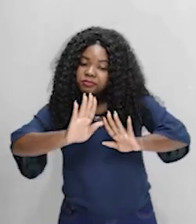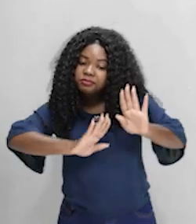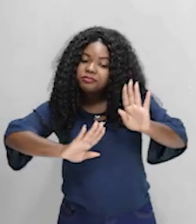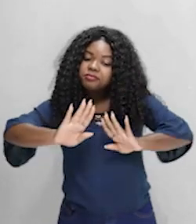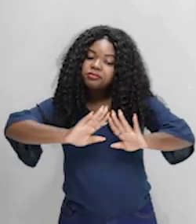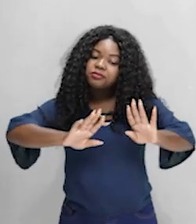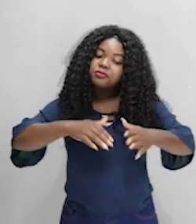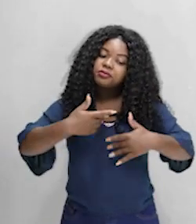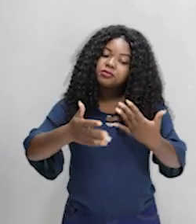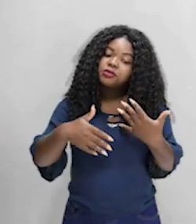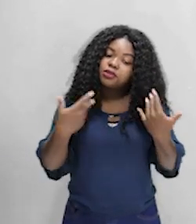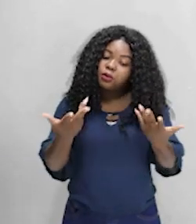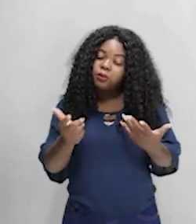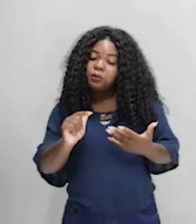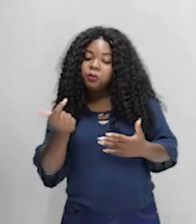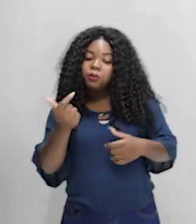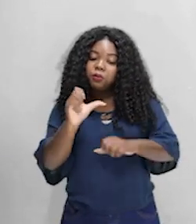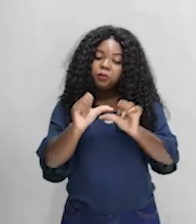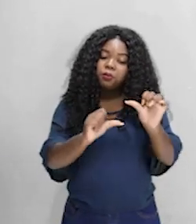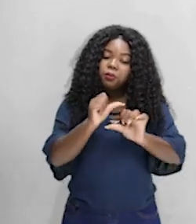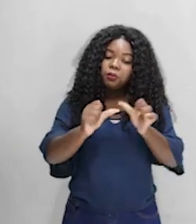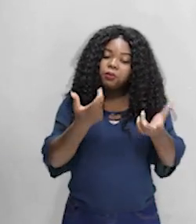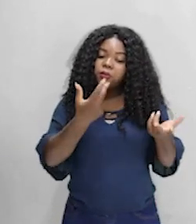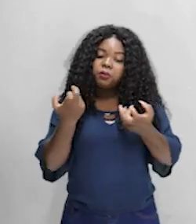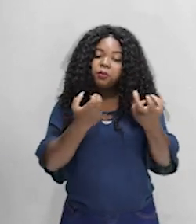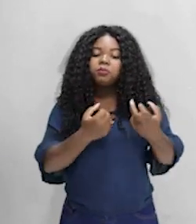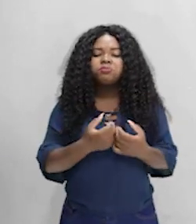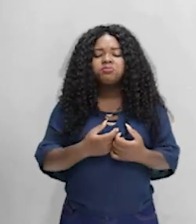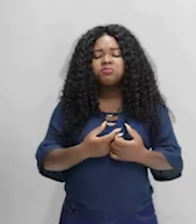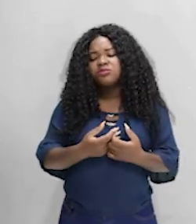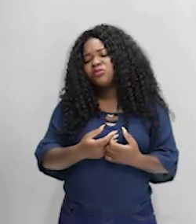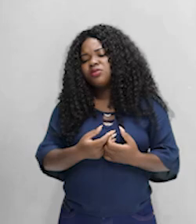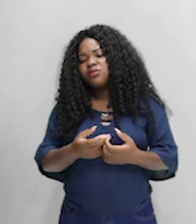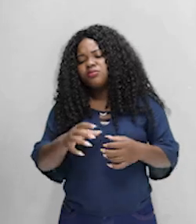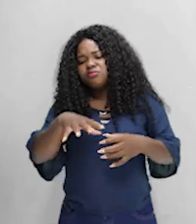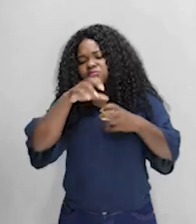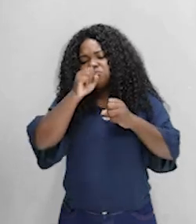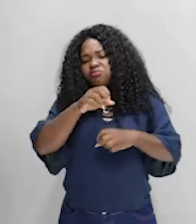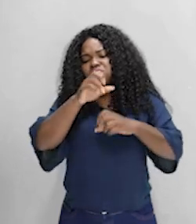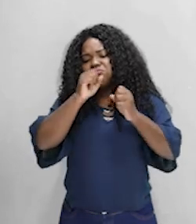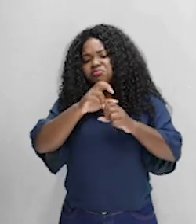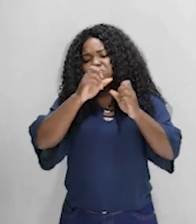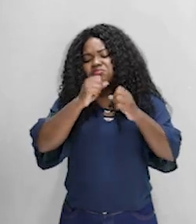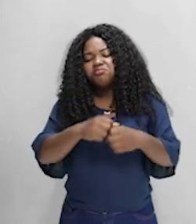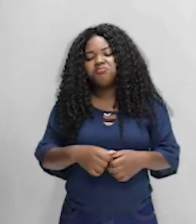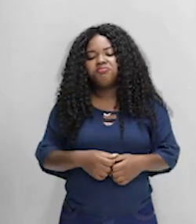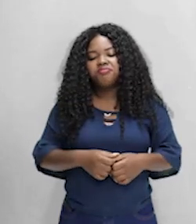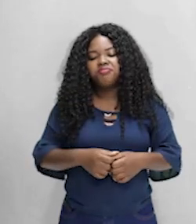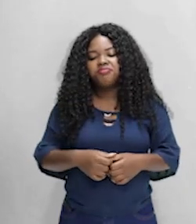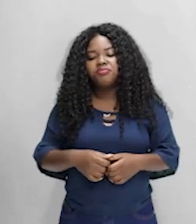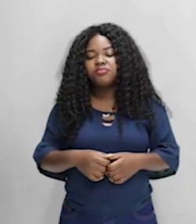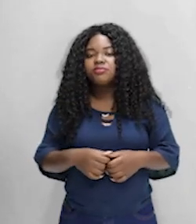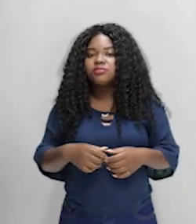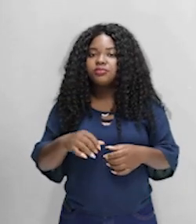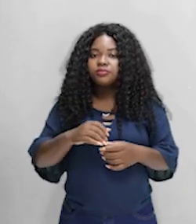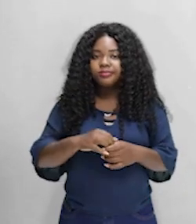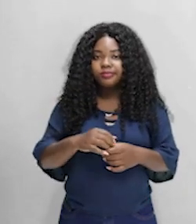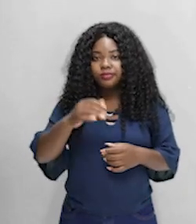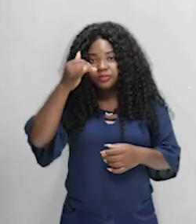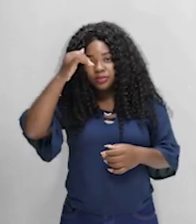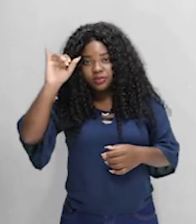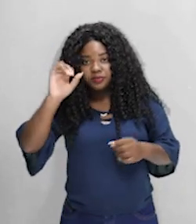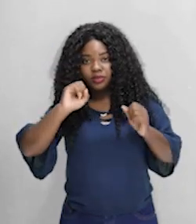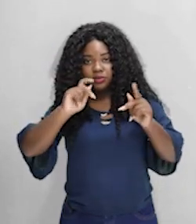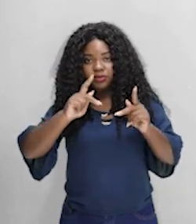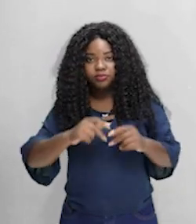qualquer alteração que a gente perceber, né, no gosto, no cheiro daquele produto, né, devemos evitar o consumo e procurar as